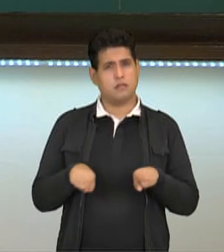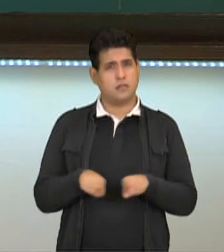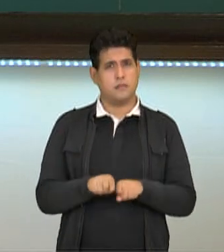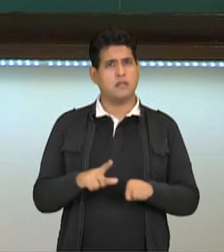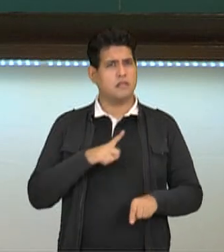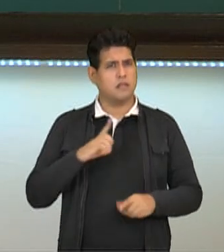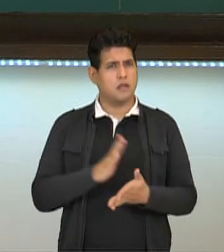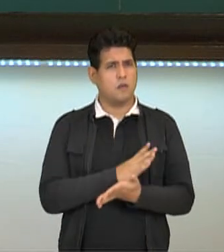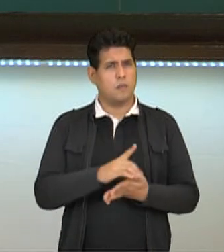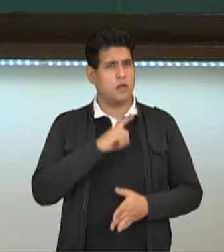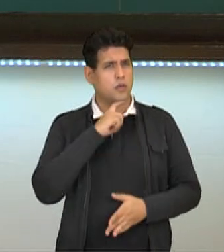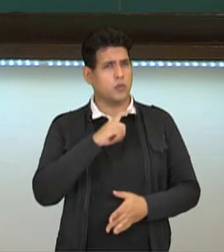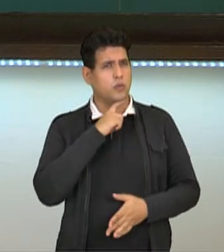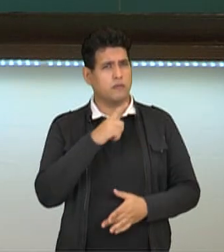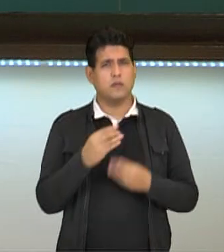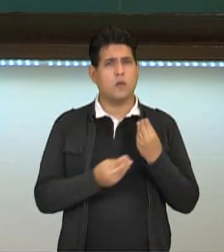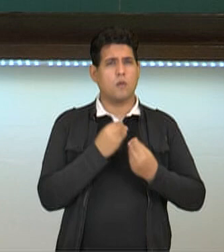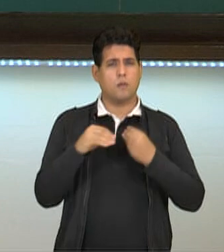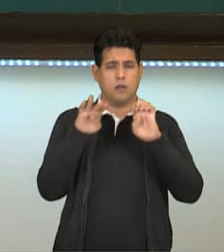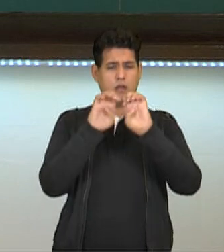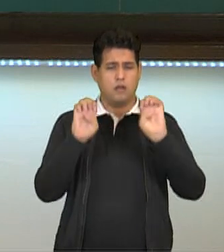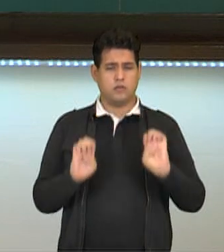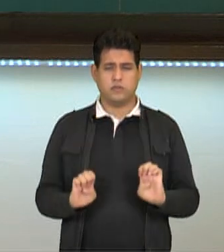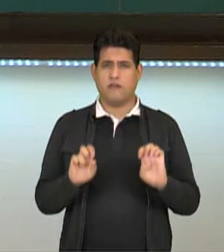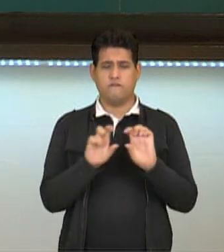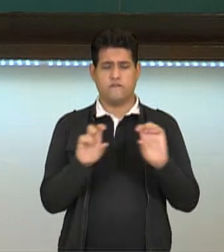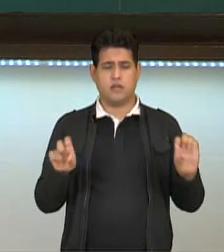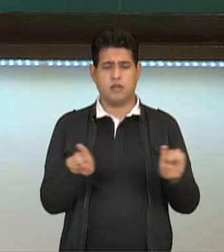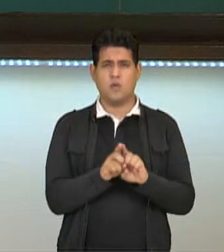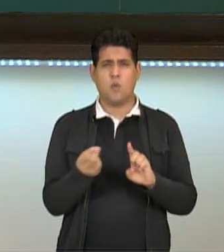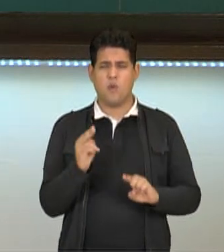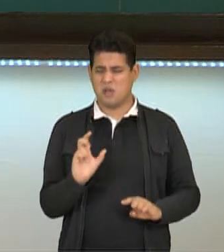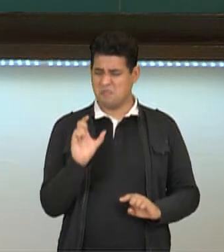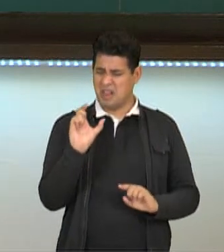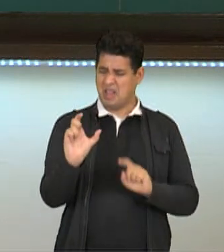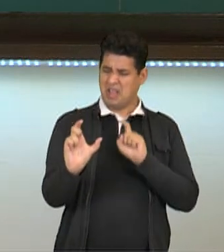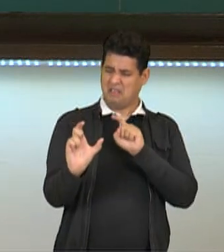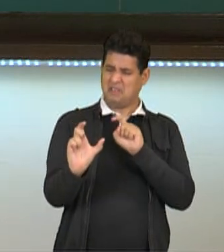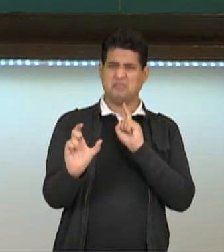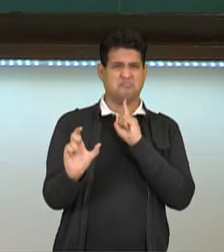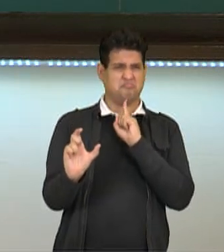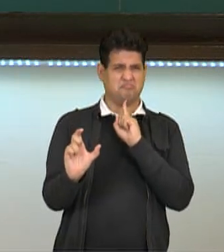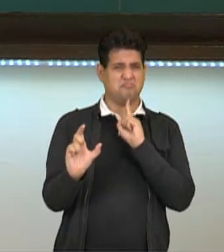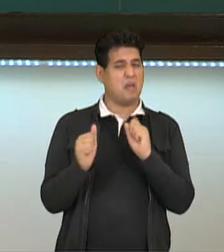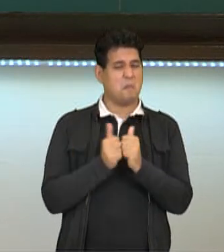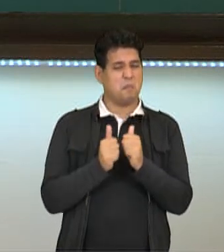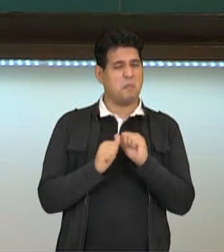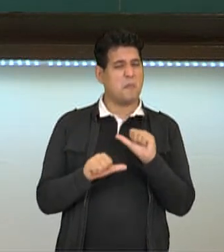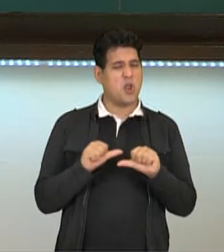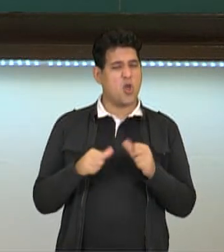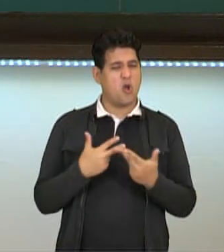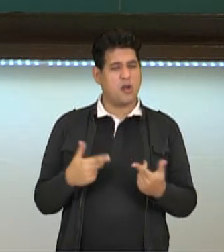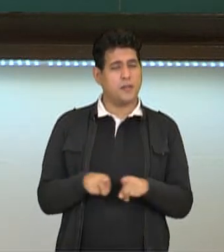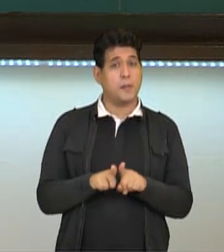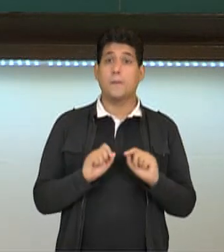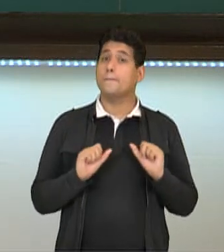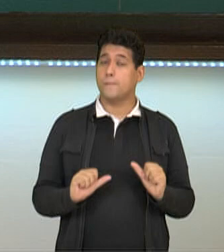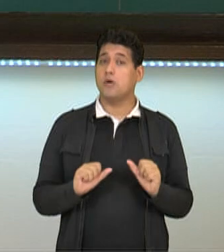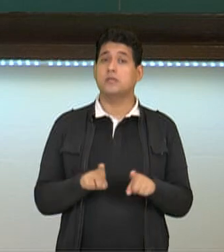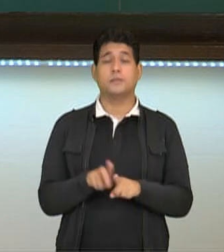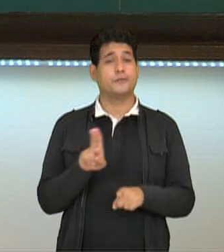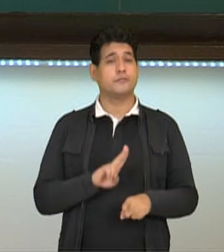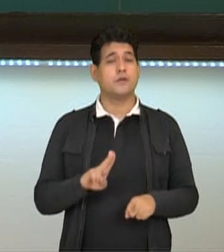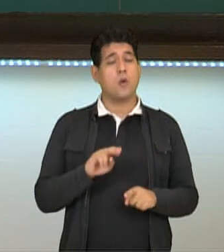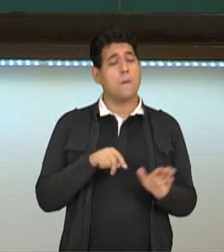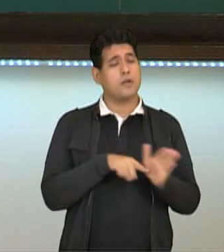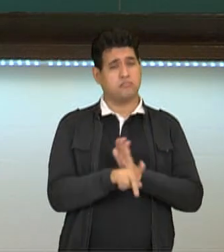ficou com alguma dúvida na estrutura da frase ou a palavra que você usou, se é a mais adequada ou não, você também pode perguntar para o